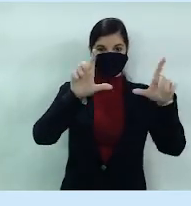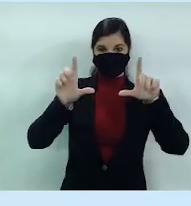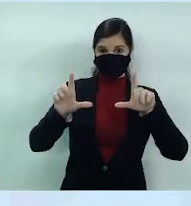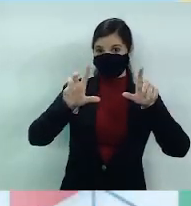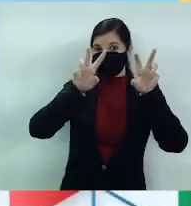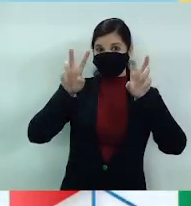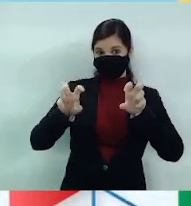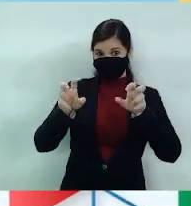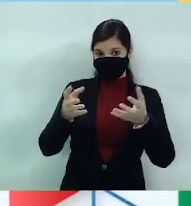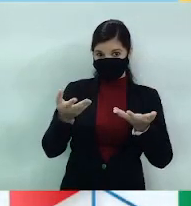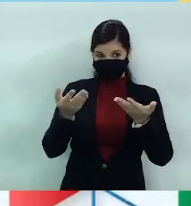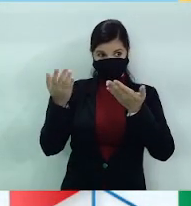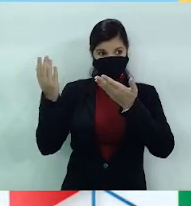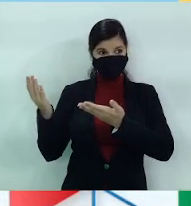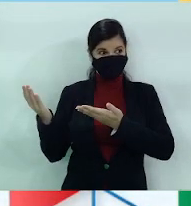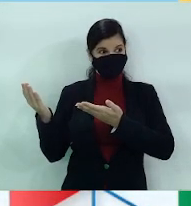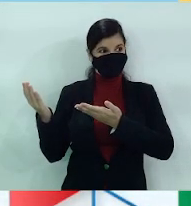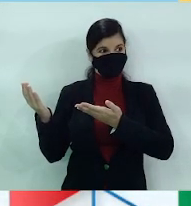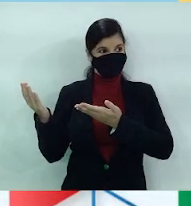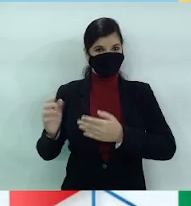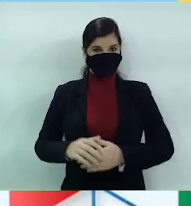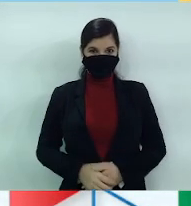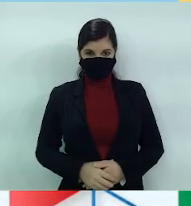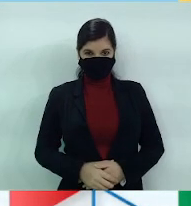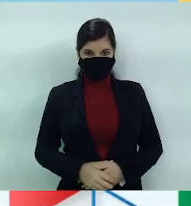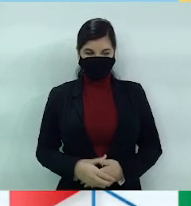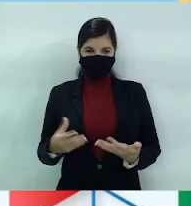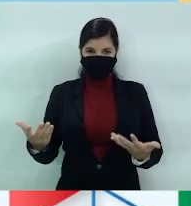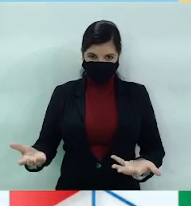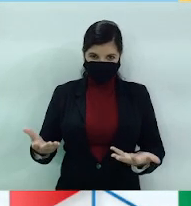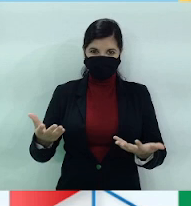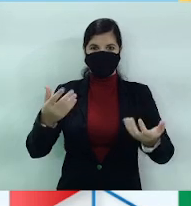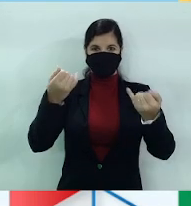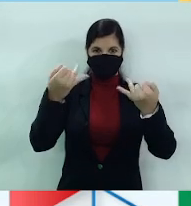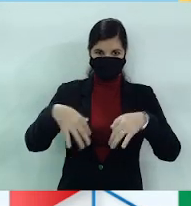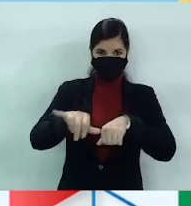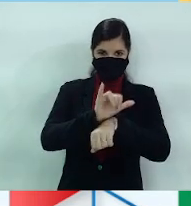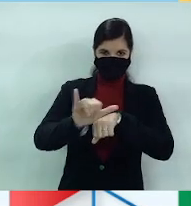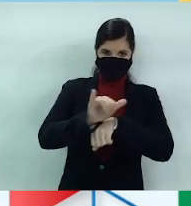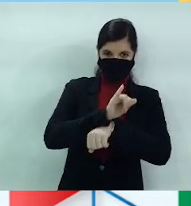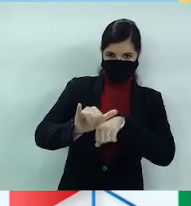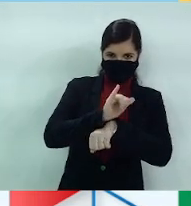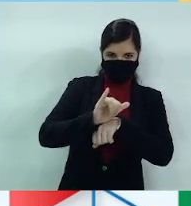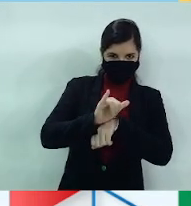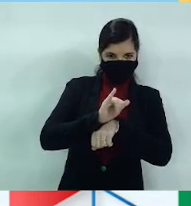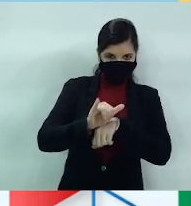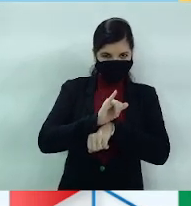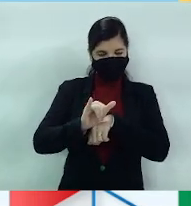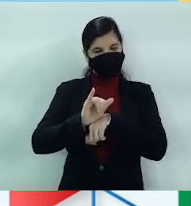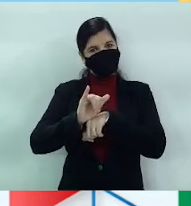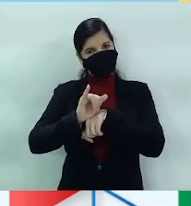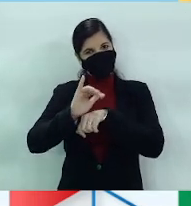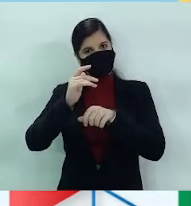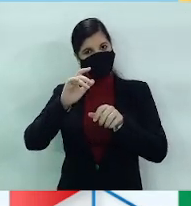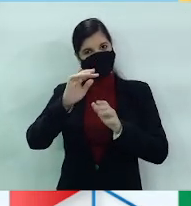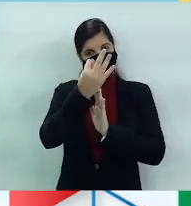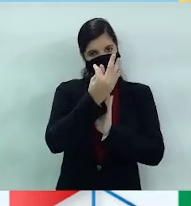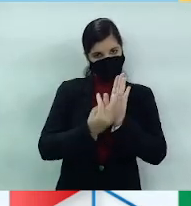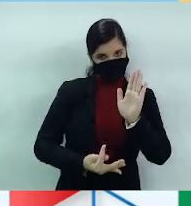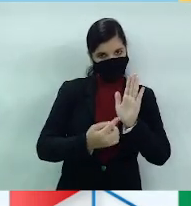tema de hoje. Na aula de hoje, vamos ver as estratégias persuasivas em